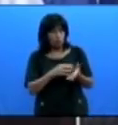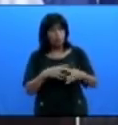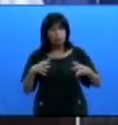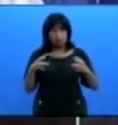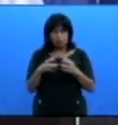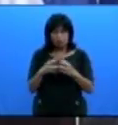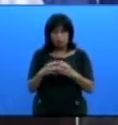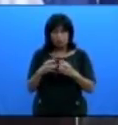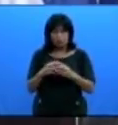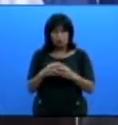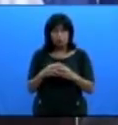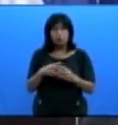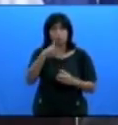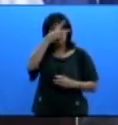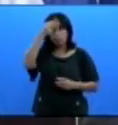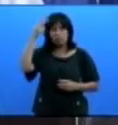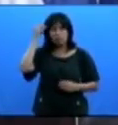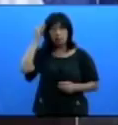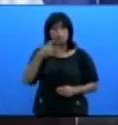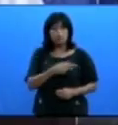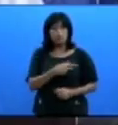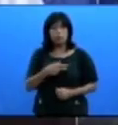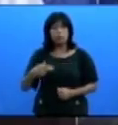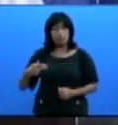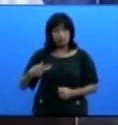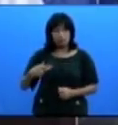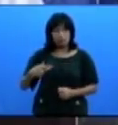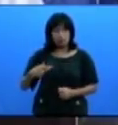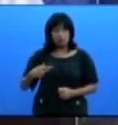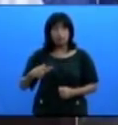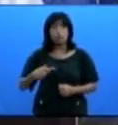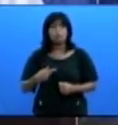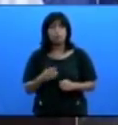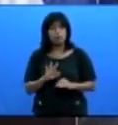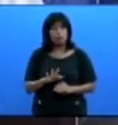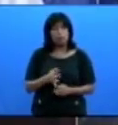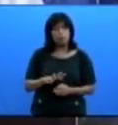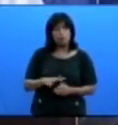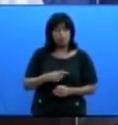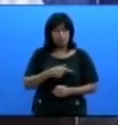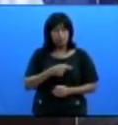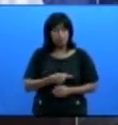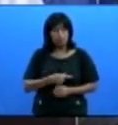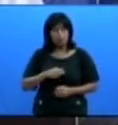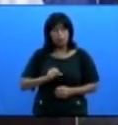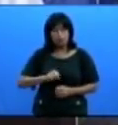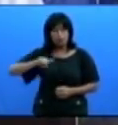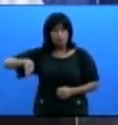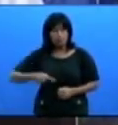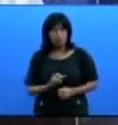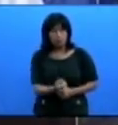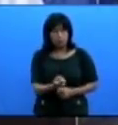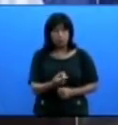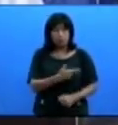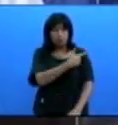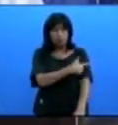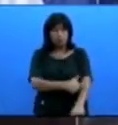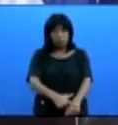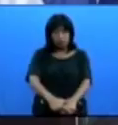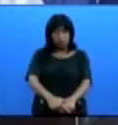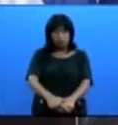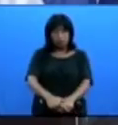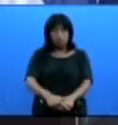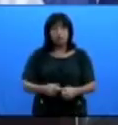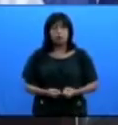departamentos. Para a saúde, por exemplo, serão destinados cerca de 78 milhões, enquanto para a educação